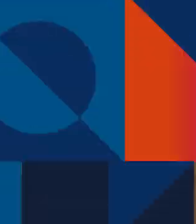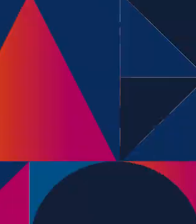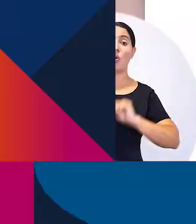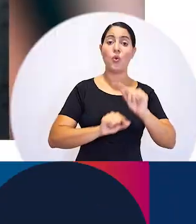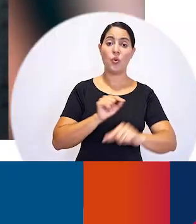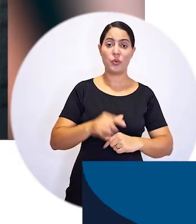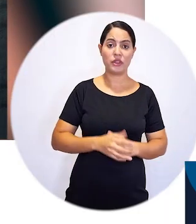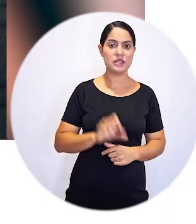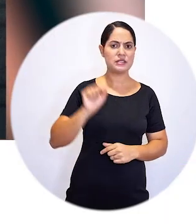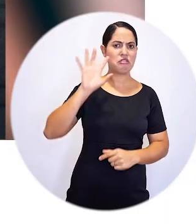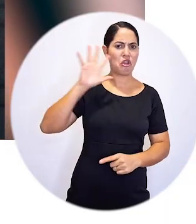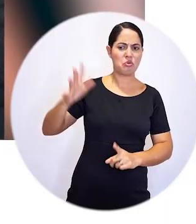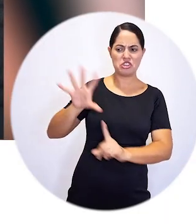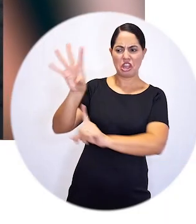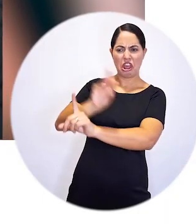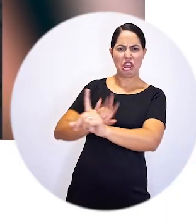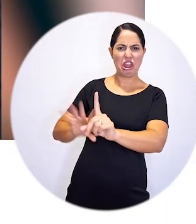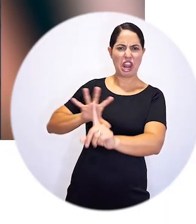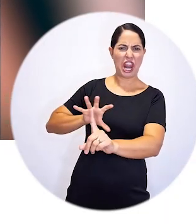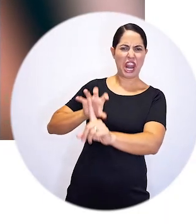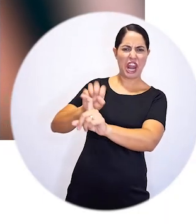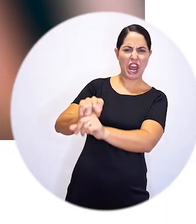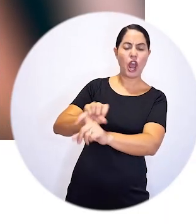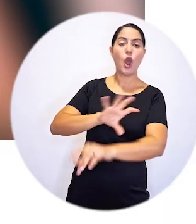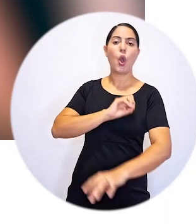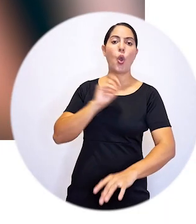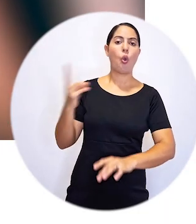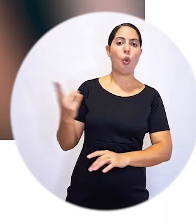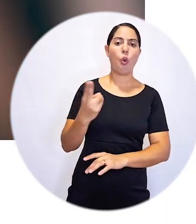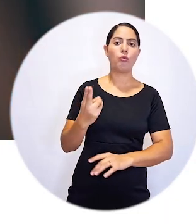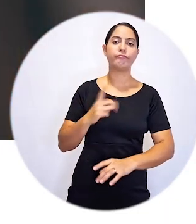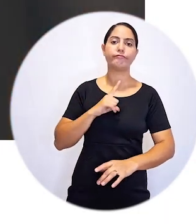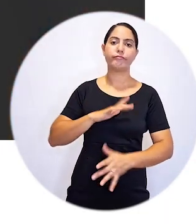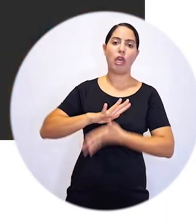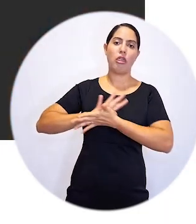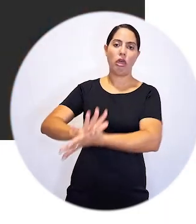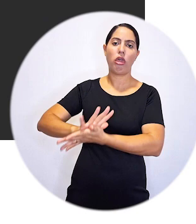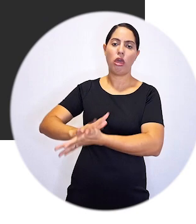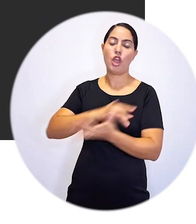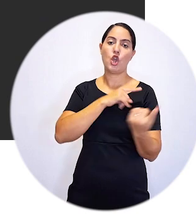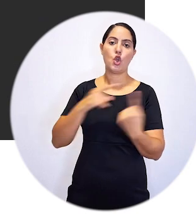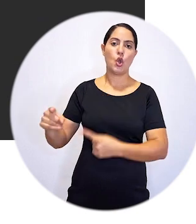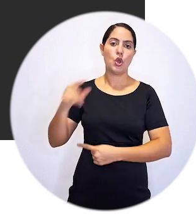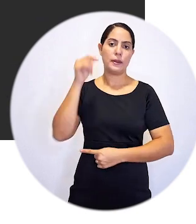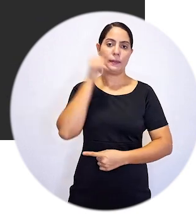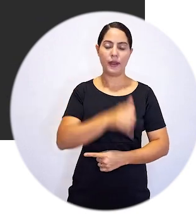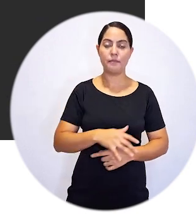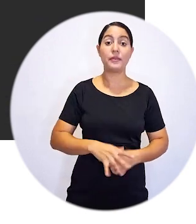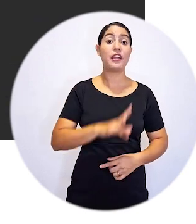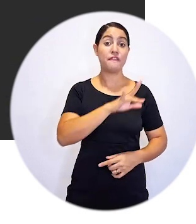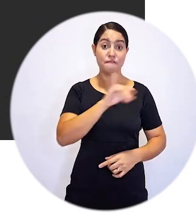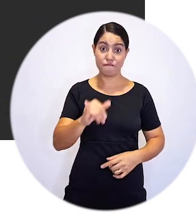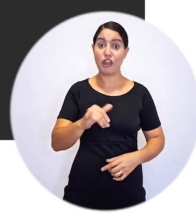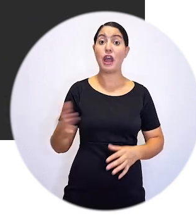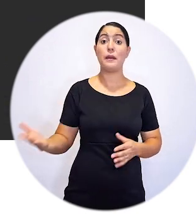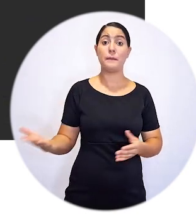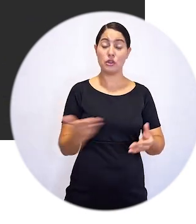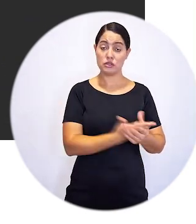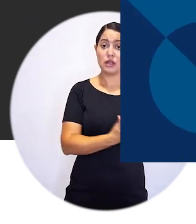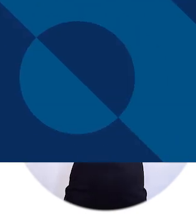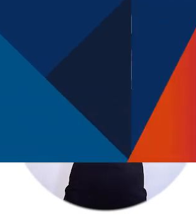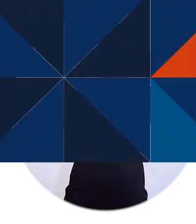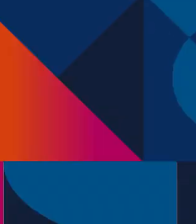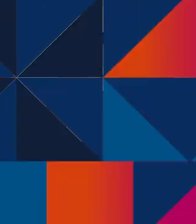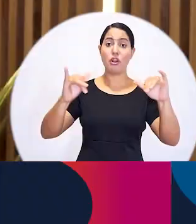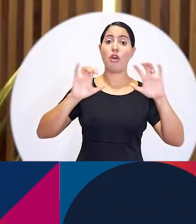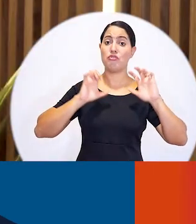infração ético-disciplinar do assédio moral, sexual e da discriminação, podendo sim serem processados